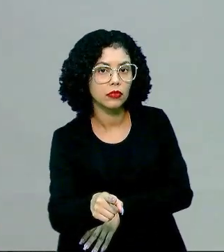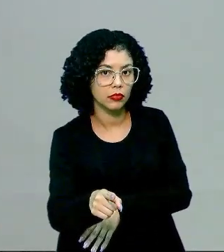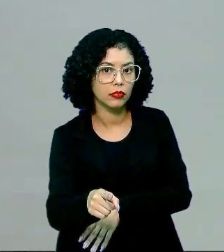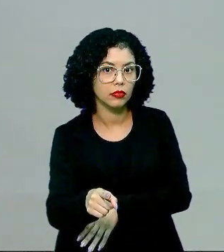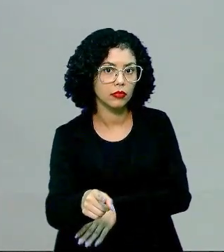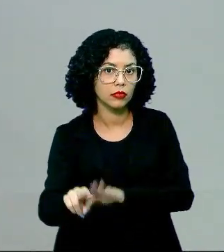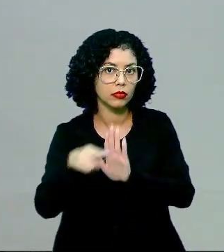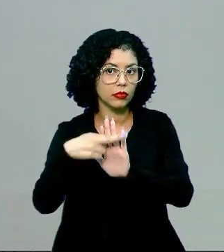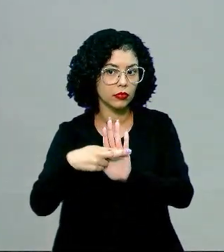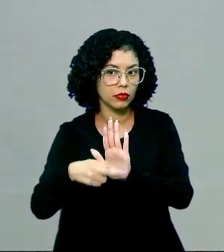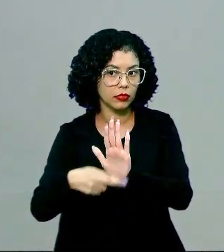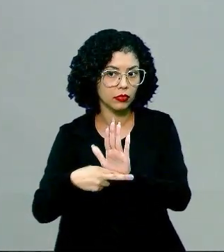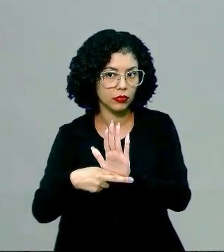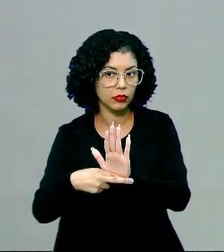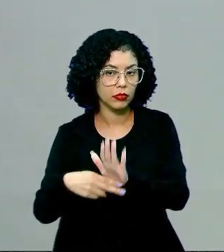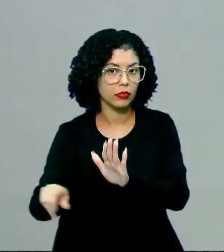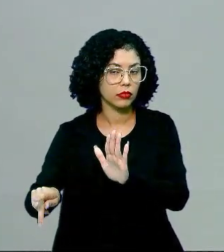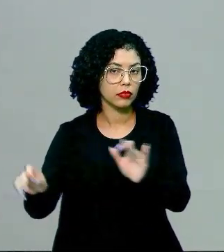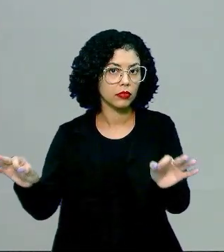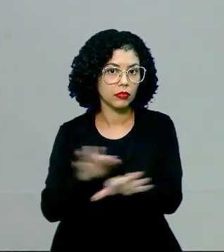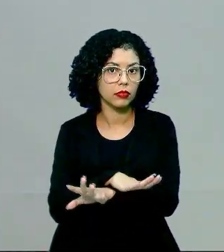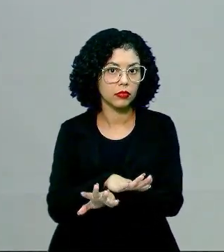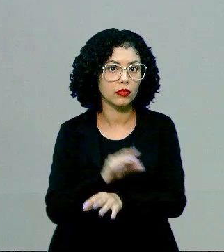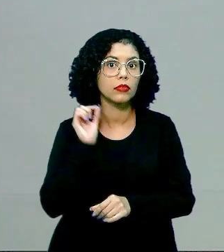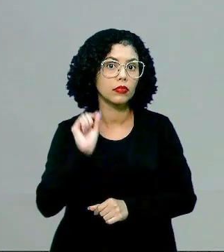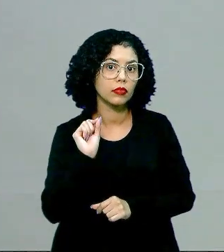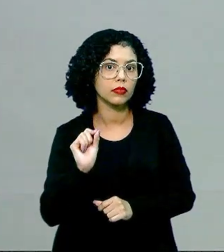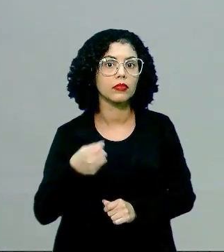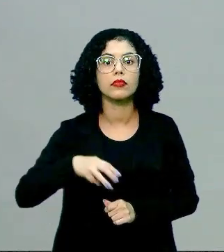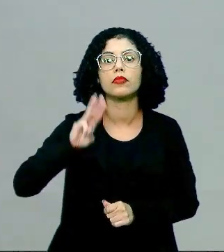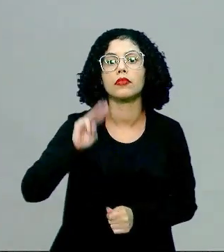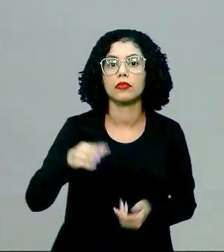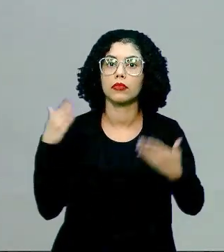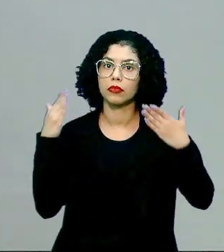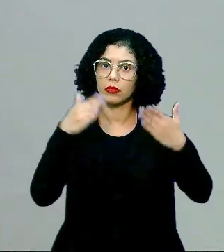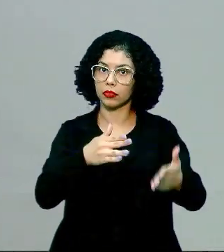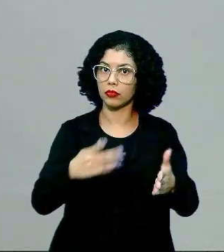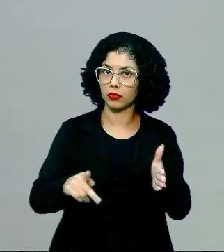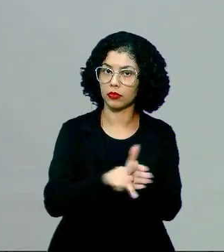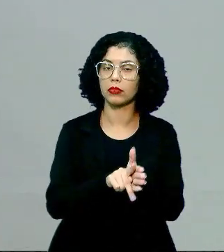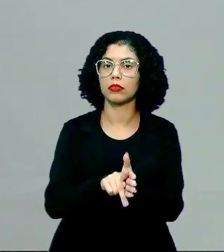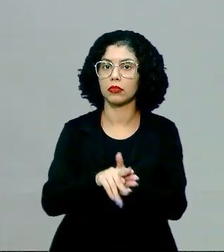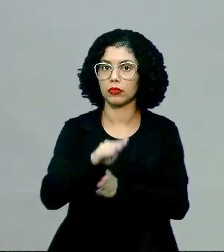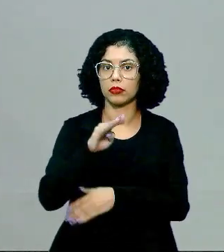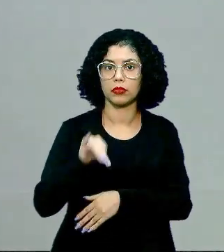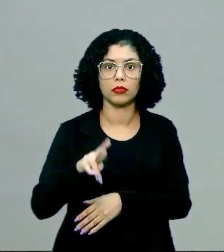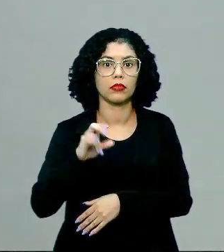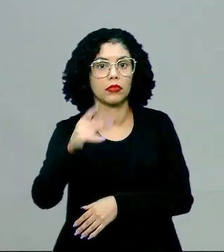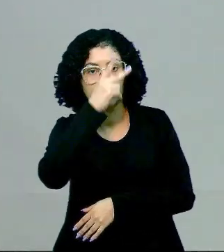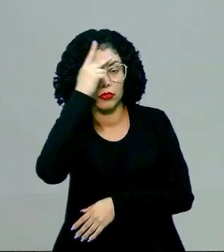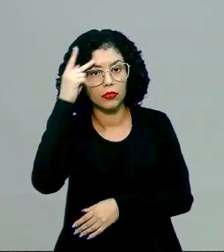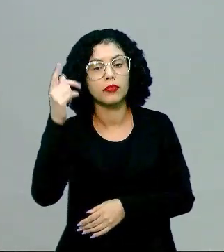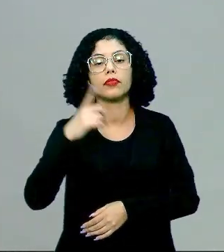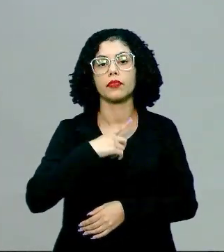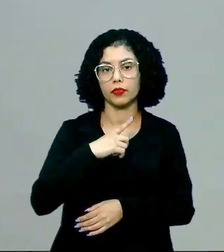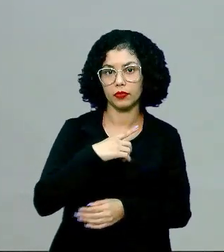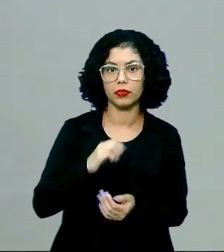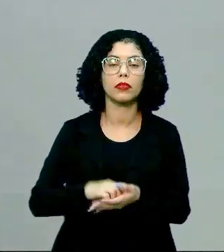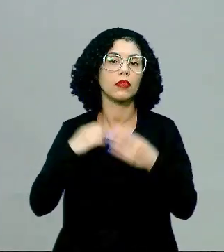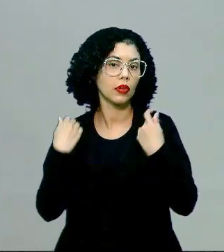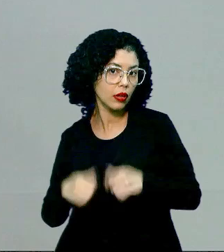essa militância acaba correspondendo a quem? Quem é que forma essa militância? Pessoas que